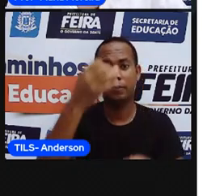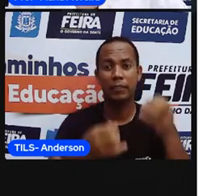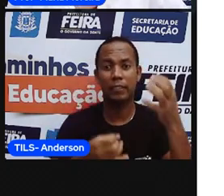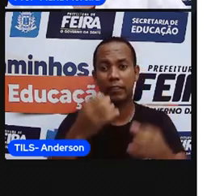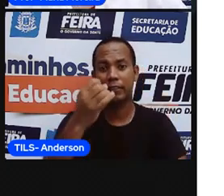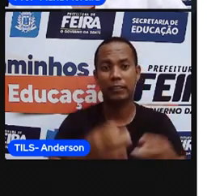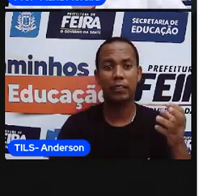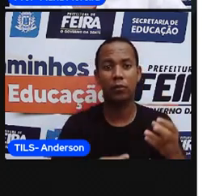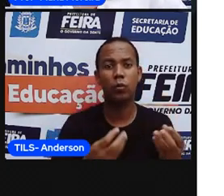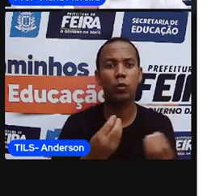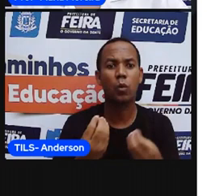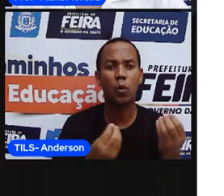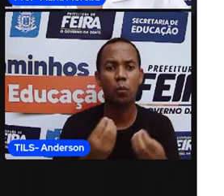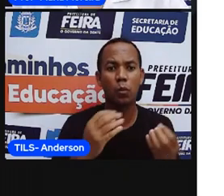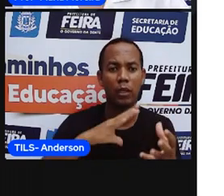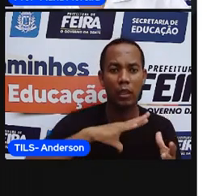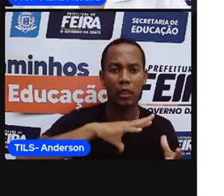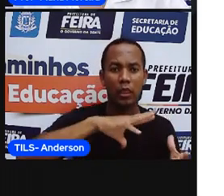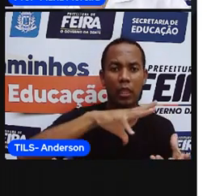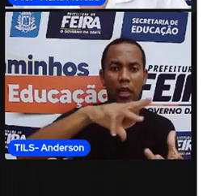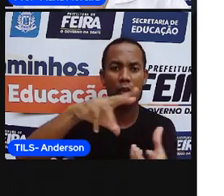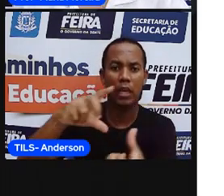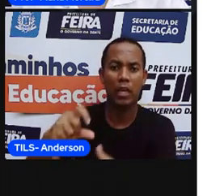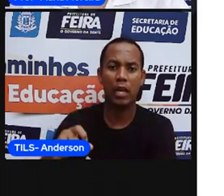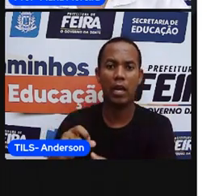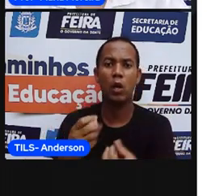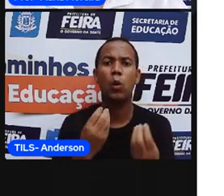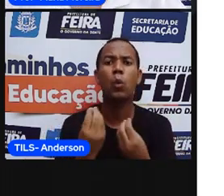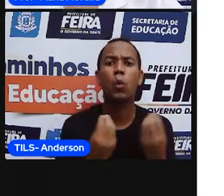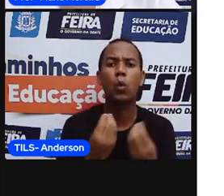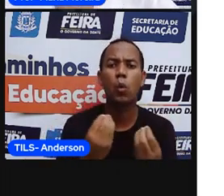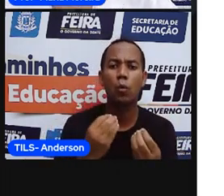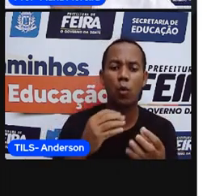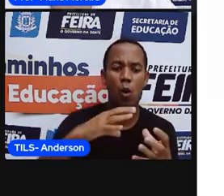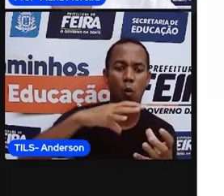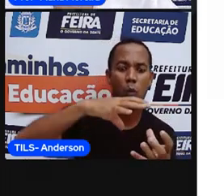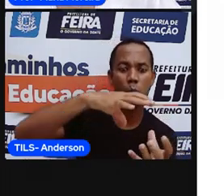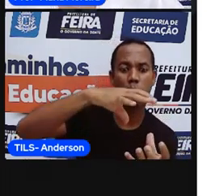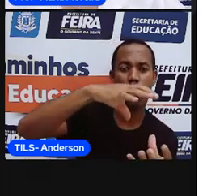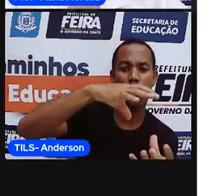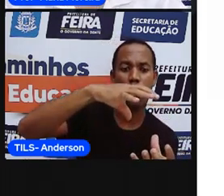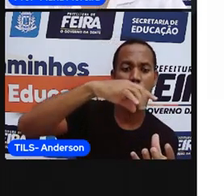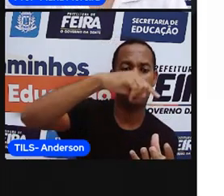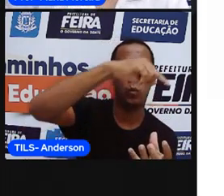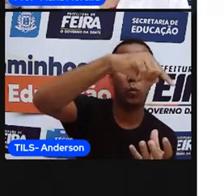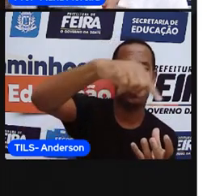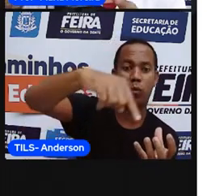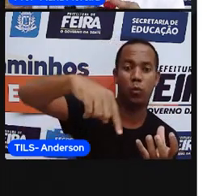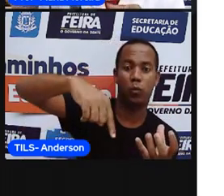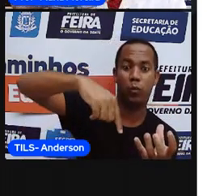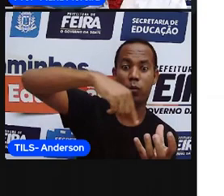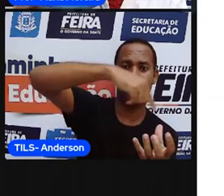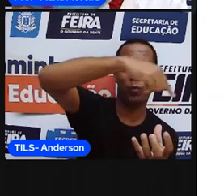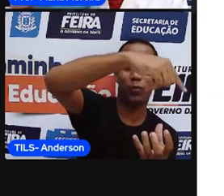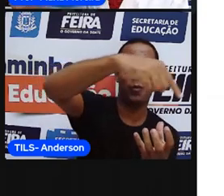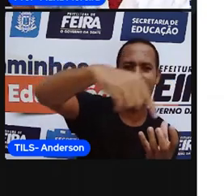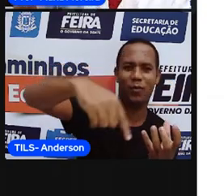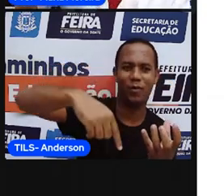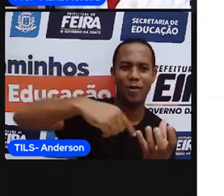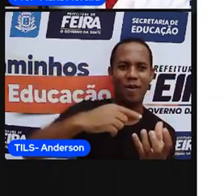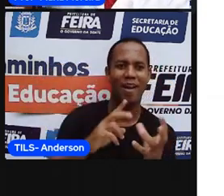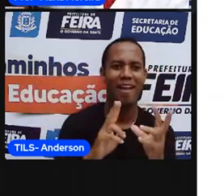que, na realidade, a Terra tem a forma arredondada. A Terra tem esta